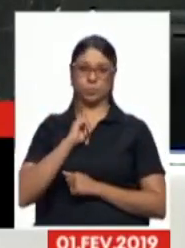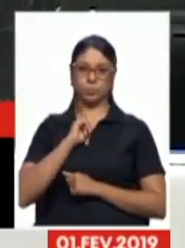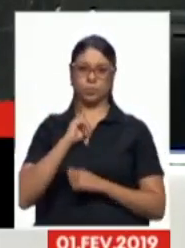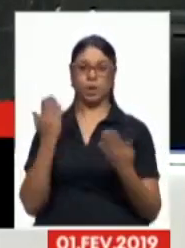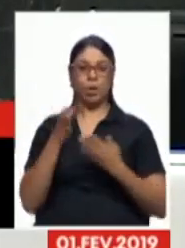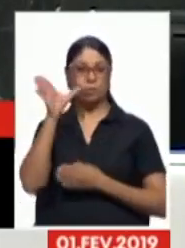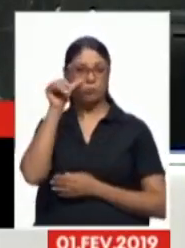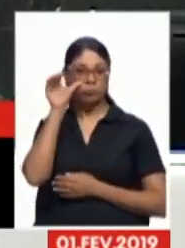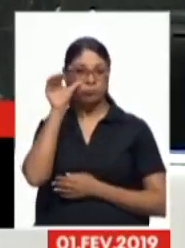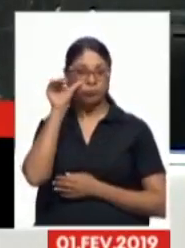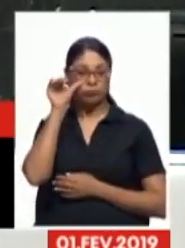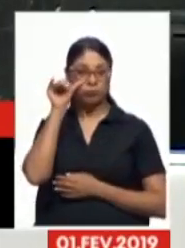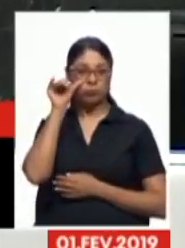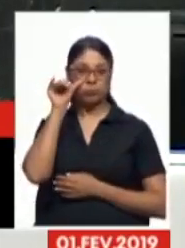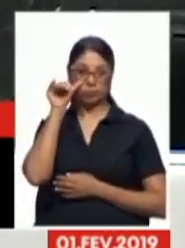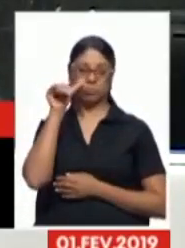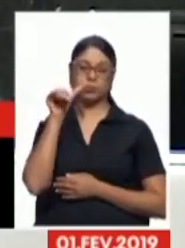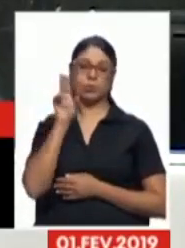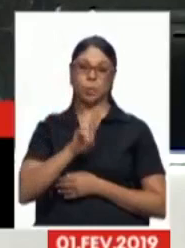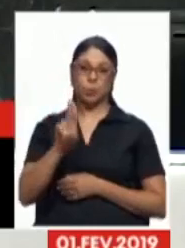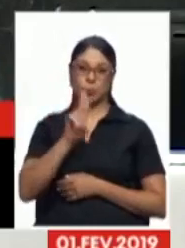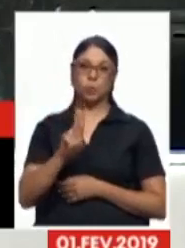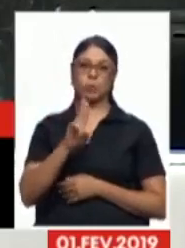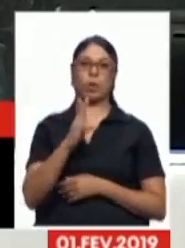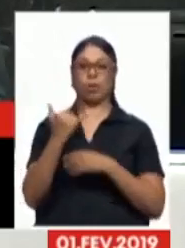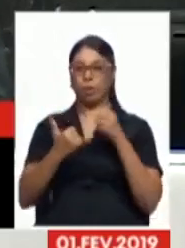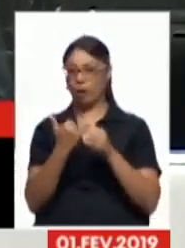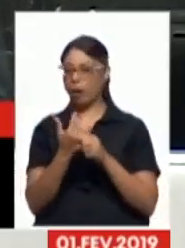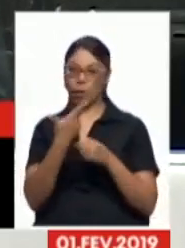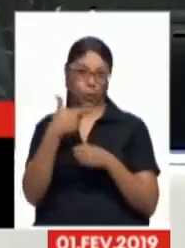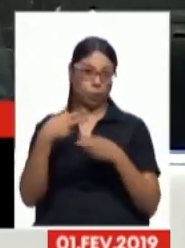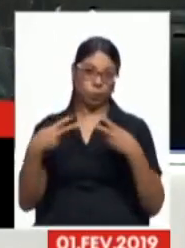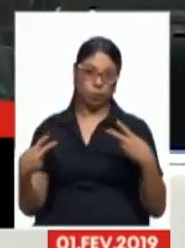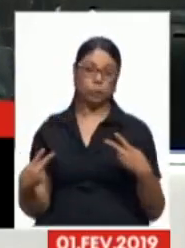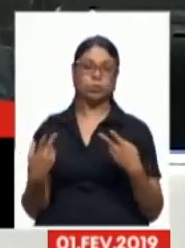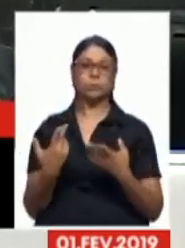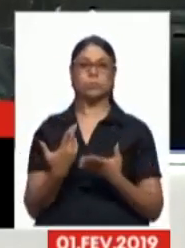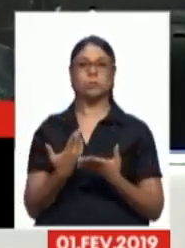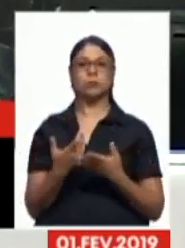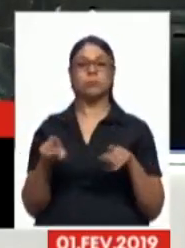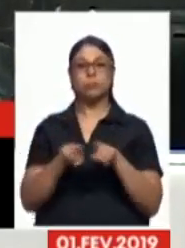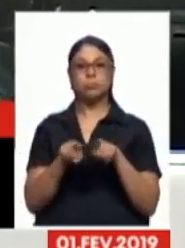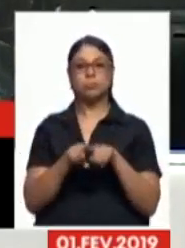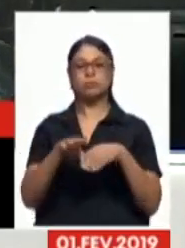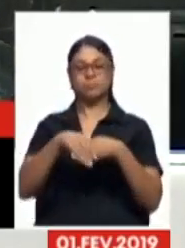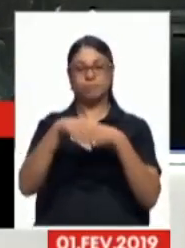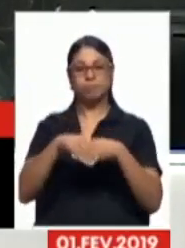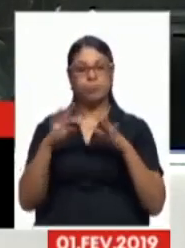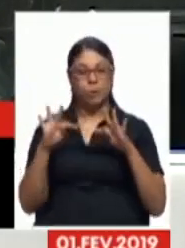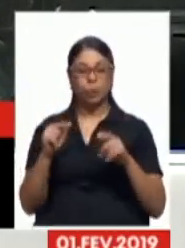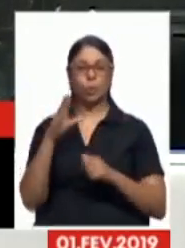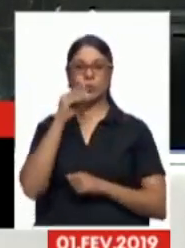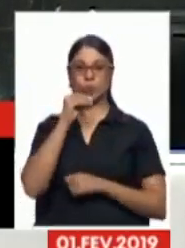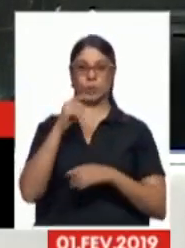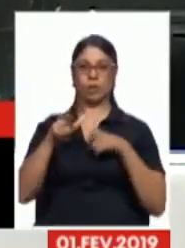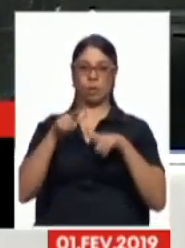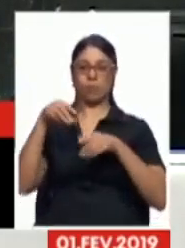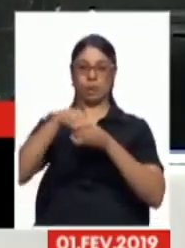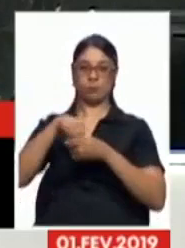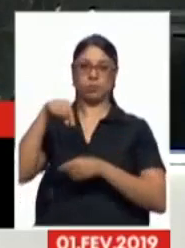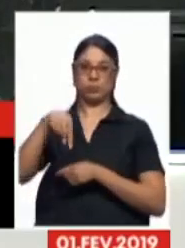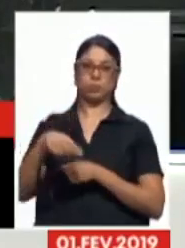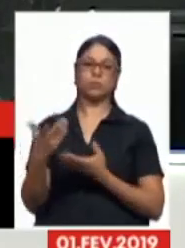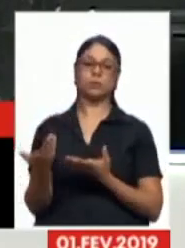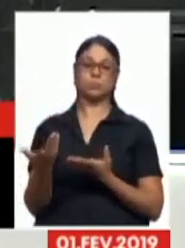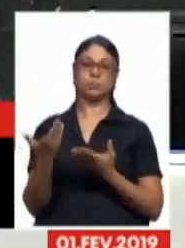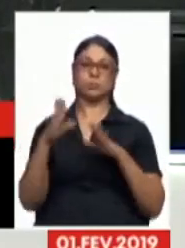que nos assistem pelos canais de comunicação. Cumprimento o quadro de servidores desta casa, repositório